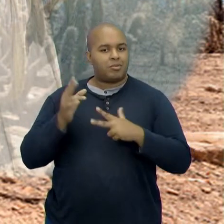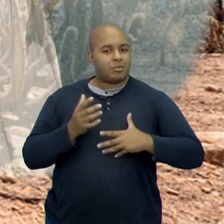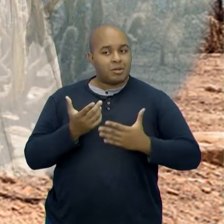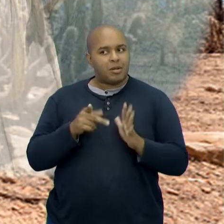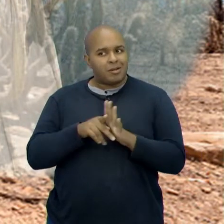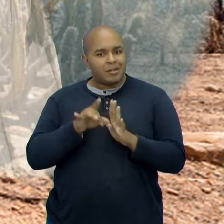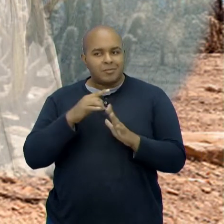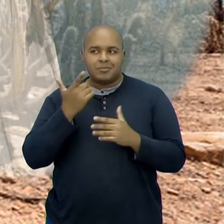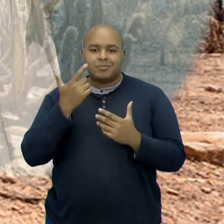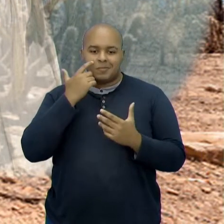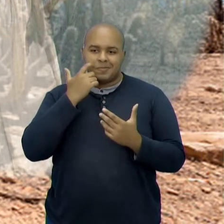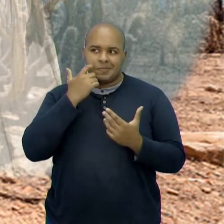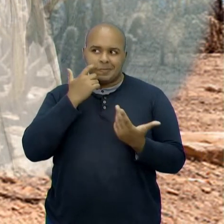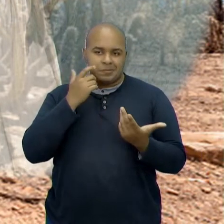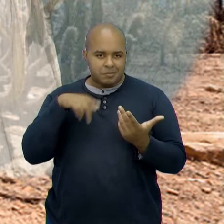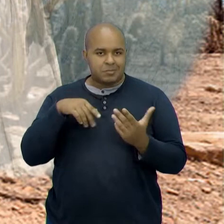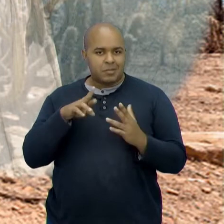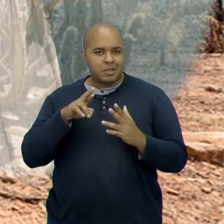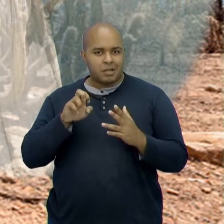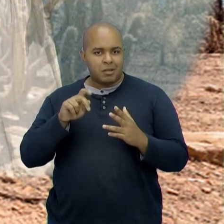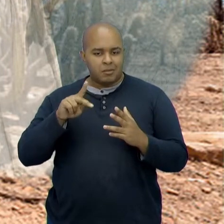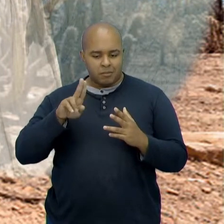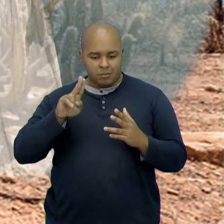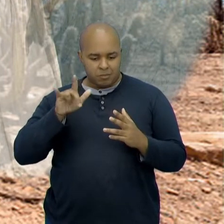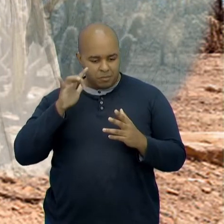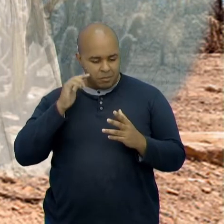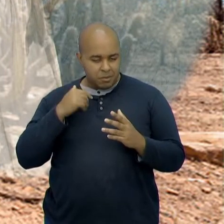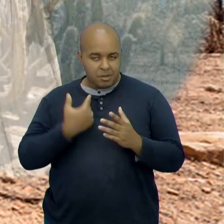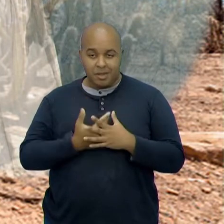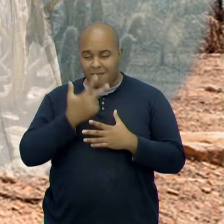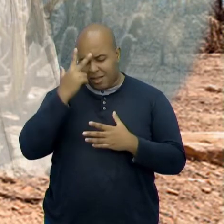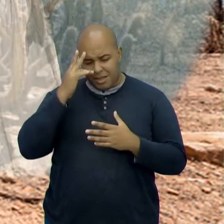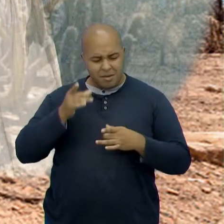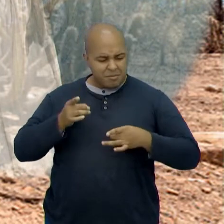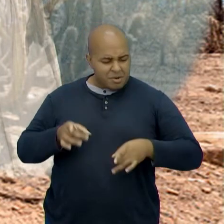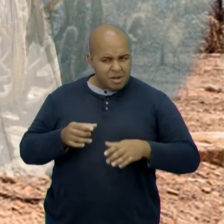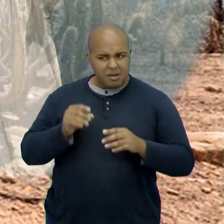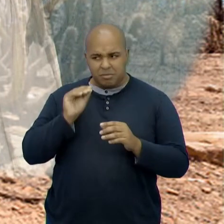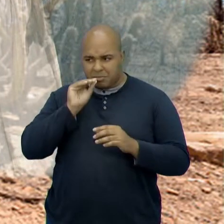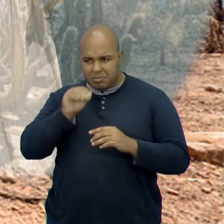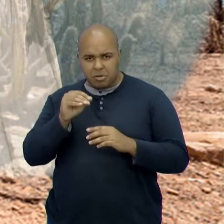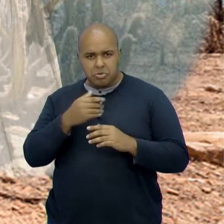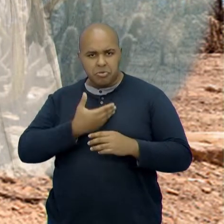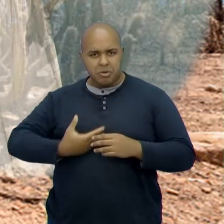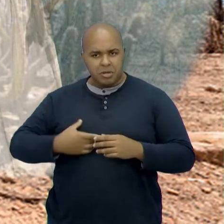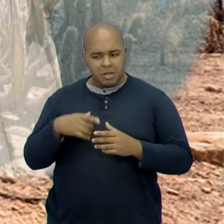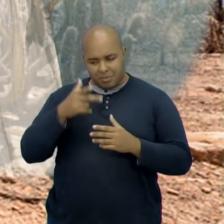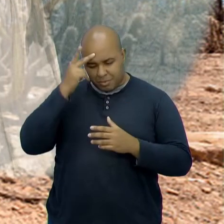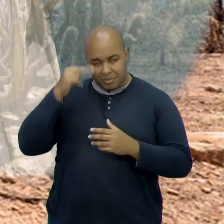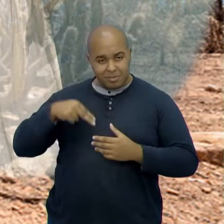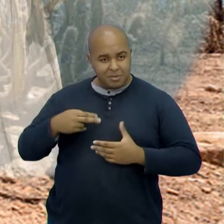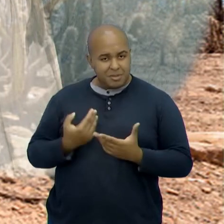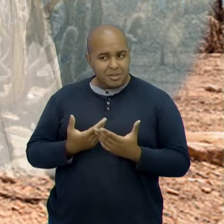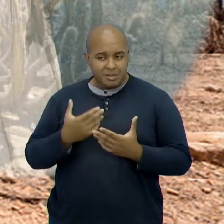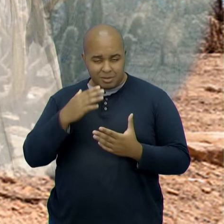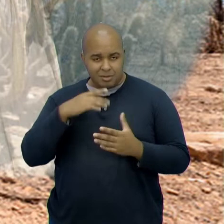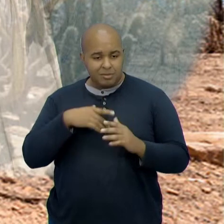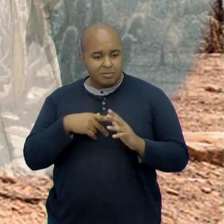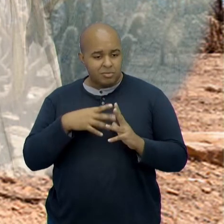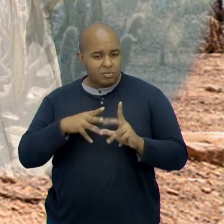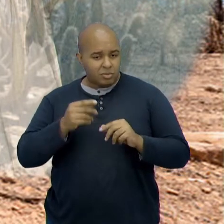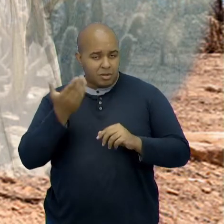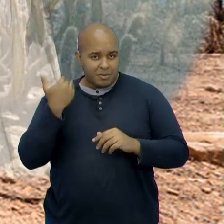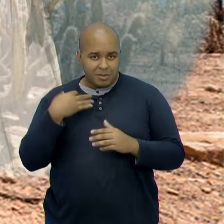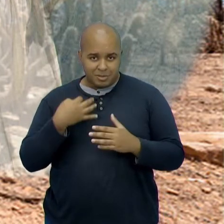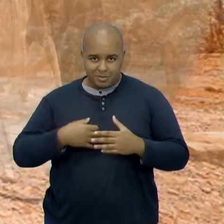republicanos, e a justificativa dele é usar esse abandono, esse descaso que o governo tem com os nordestinos, com os sertanejos.